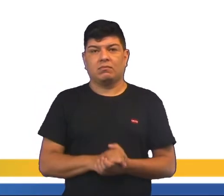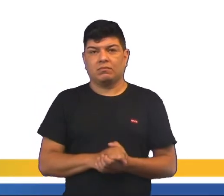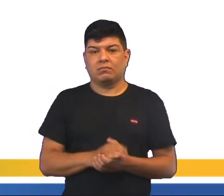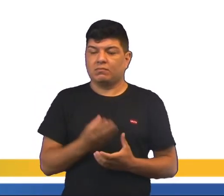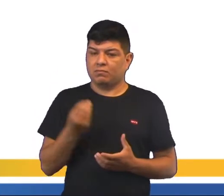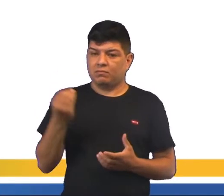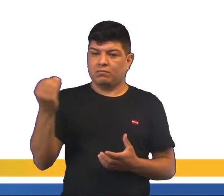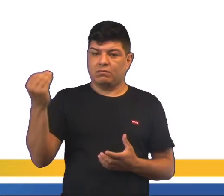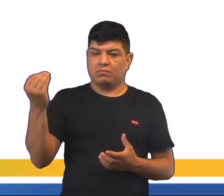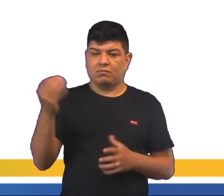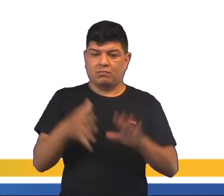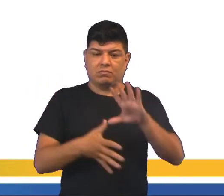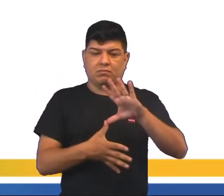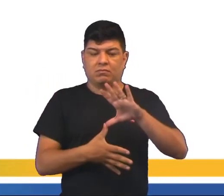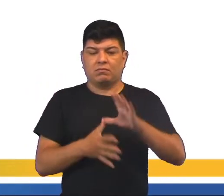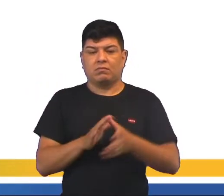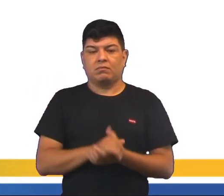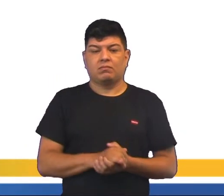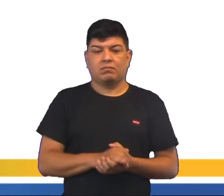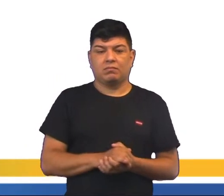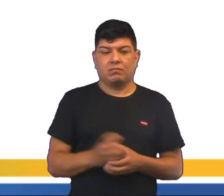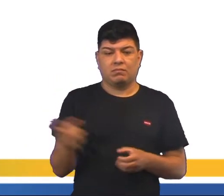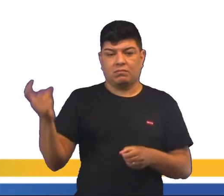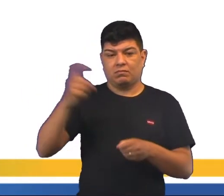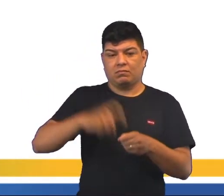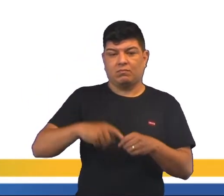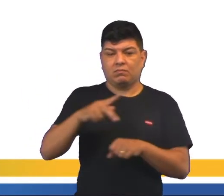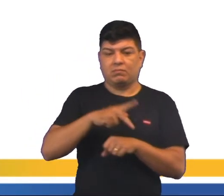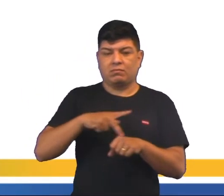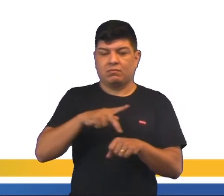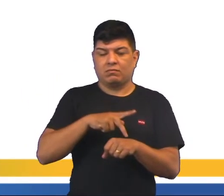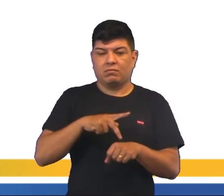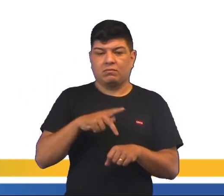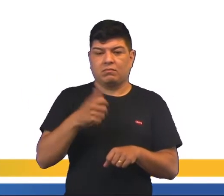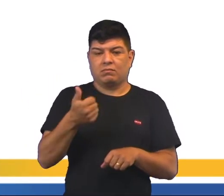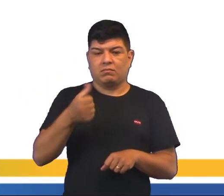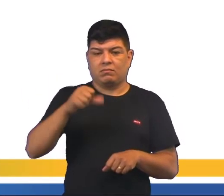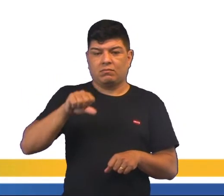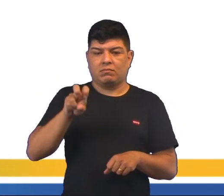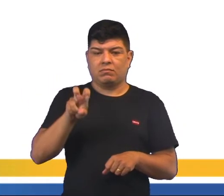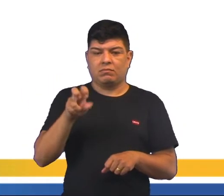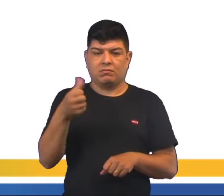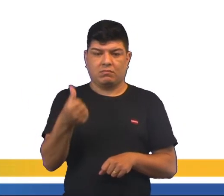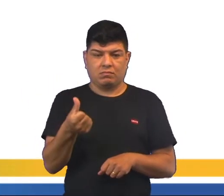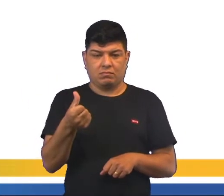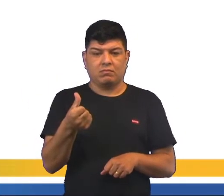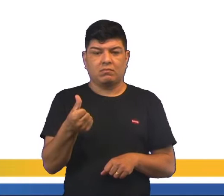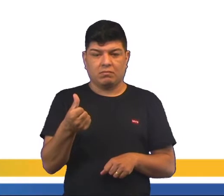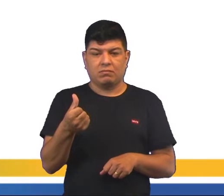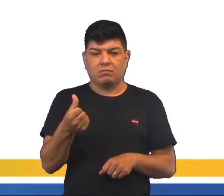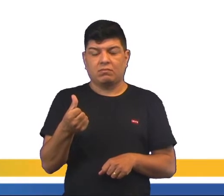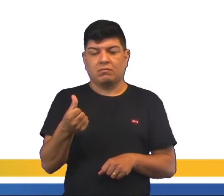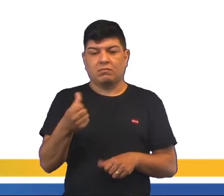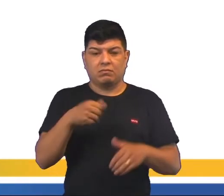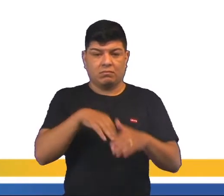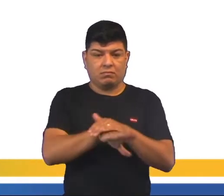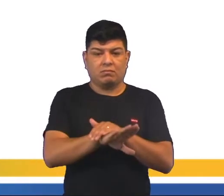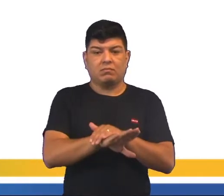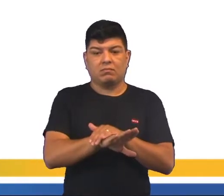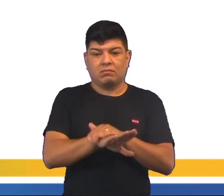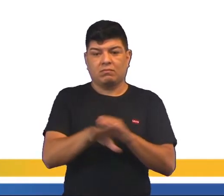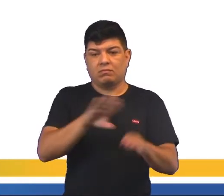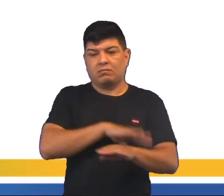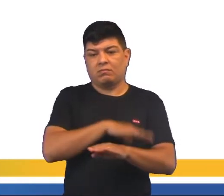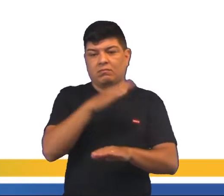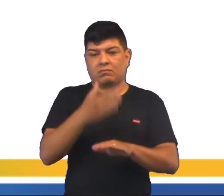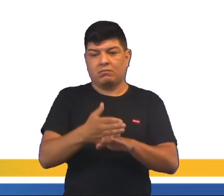que viajava pela América. Eles voltam ao país, né, em 1956. Ficam ali